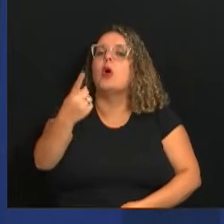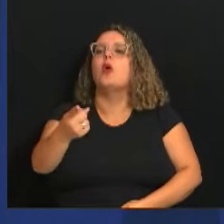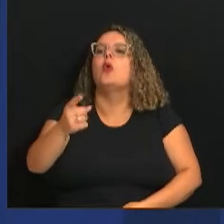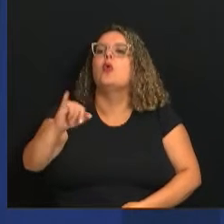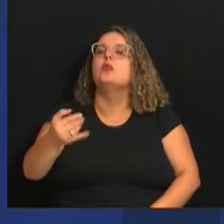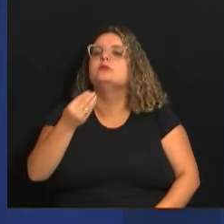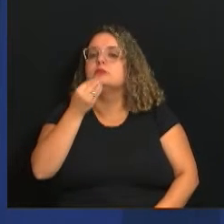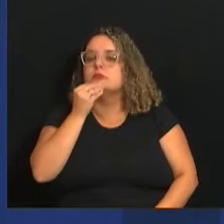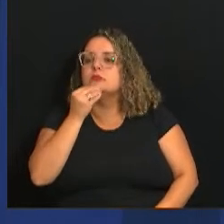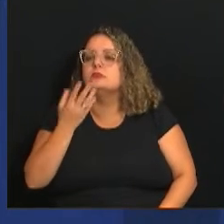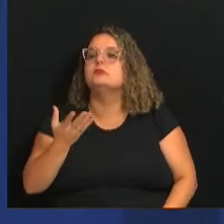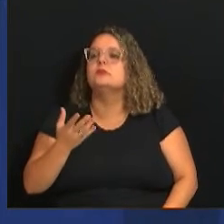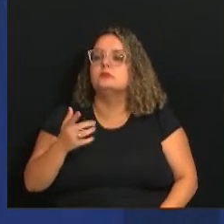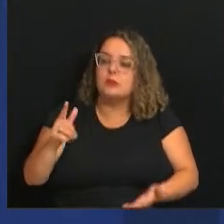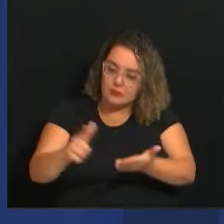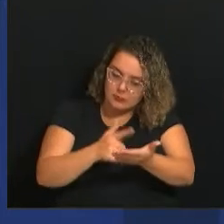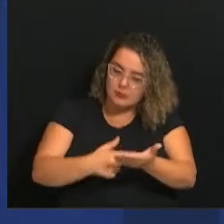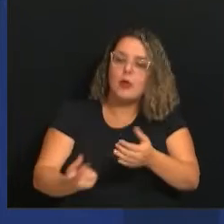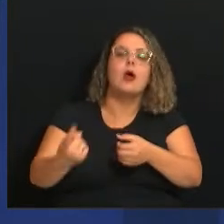e